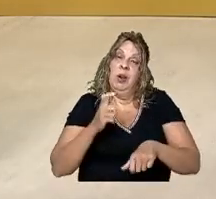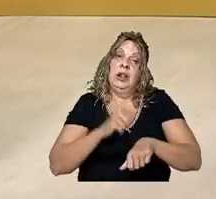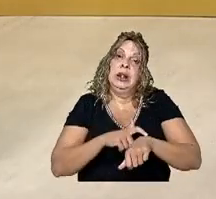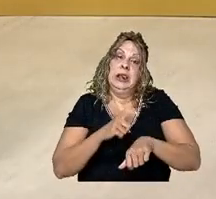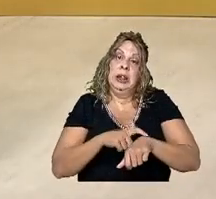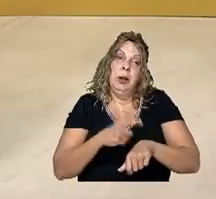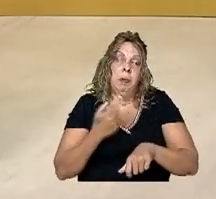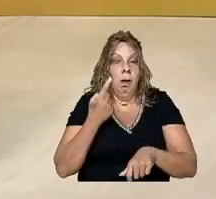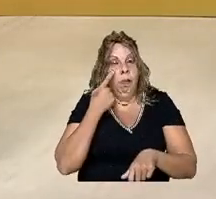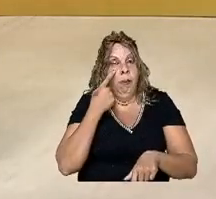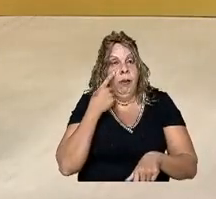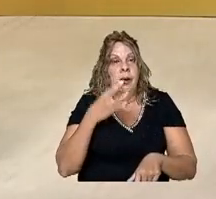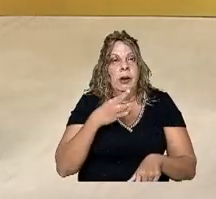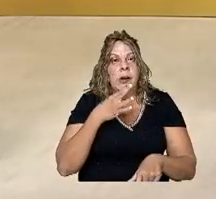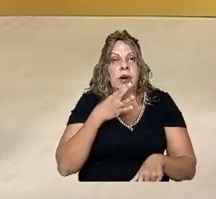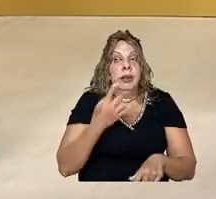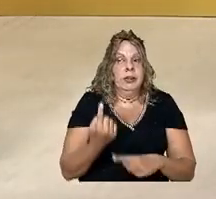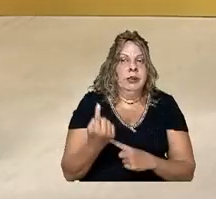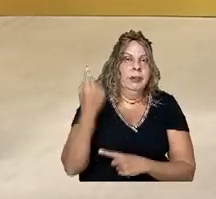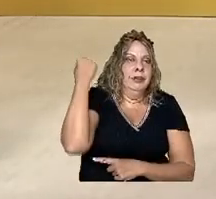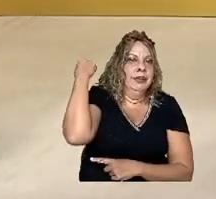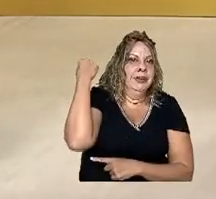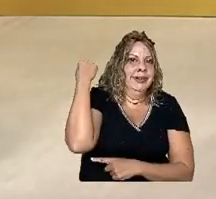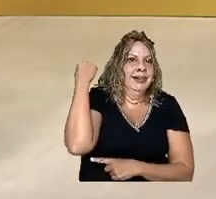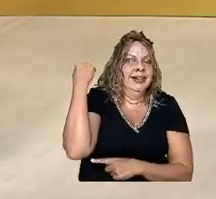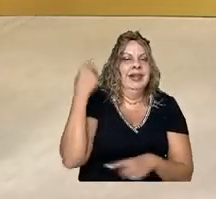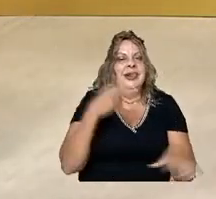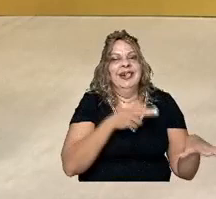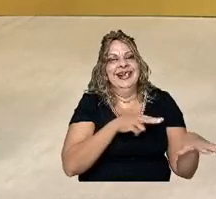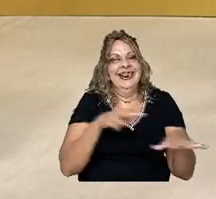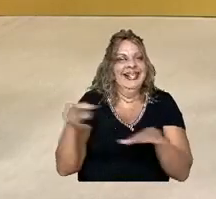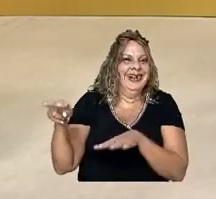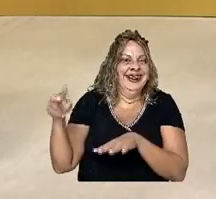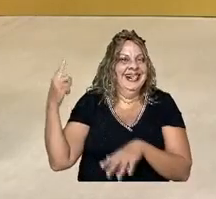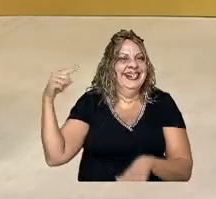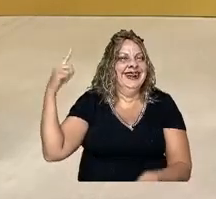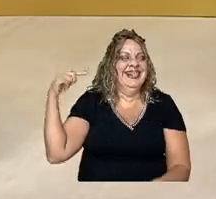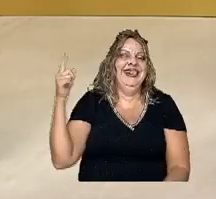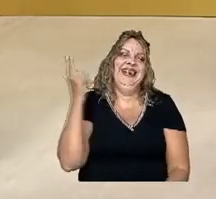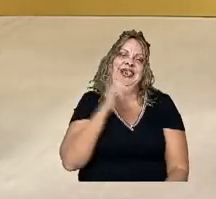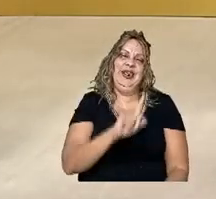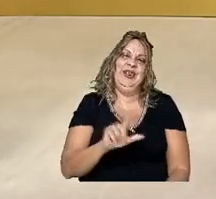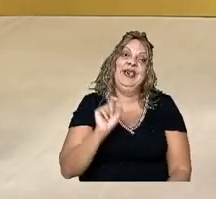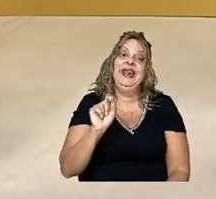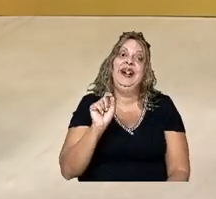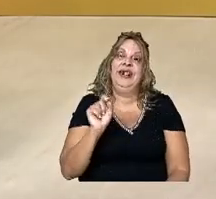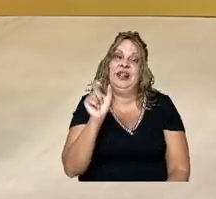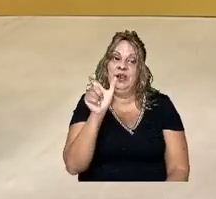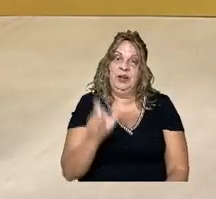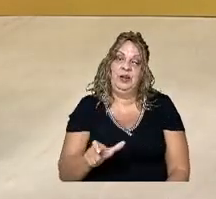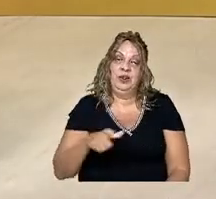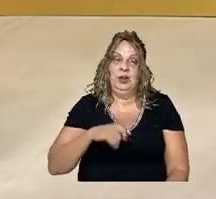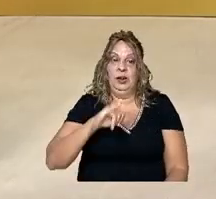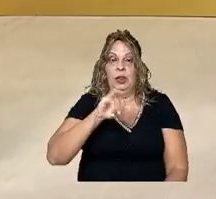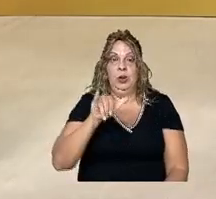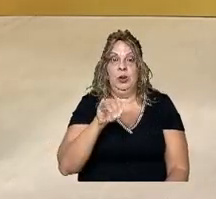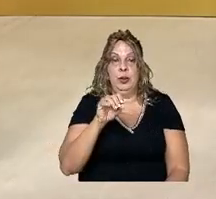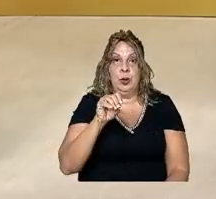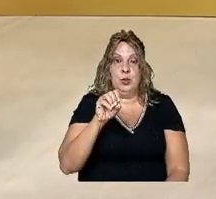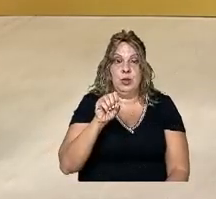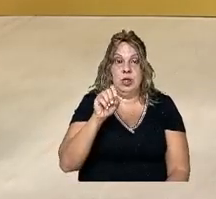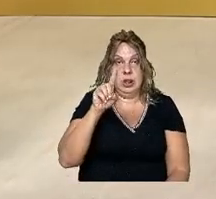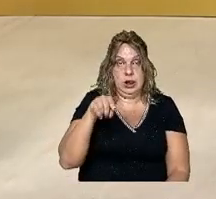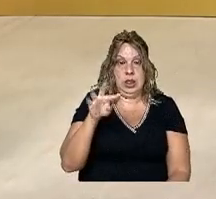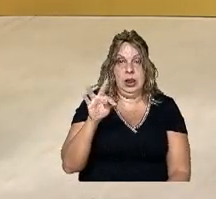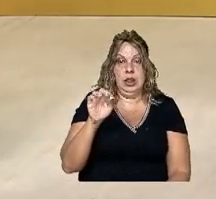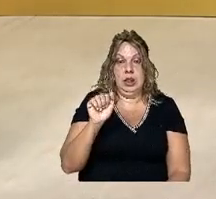vez para conhecer aqui o contemplado do segundo prêmio da semana passada. É isso mesmo, o José Tadeu de Melo, de